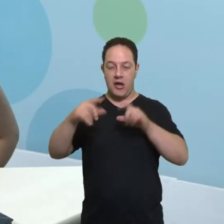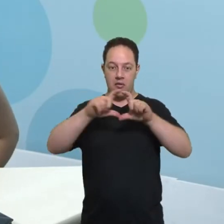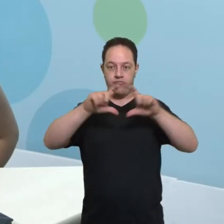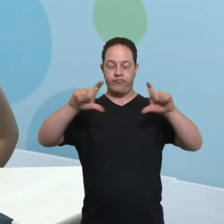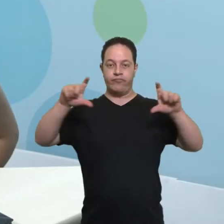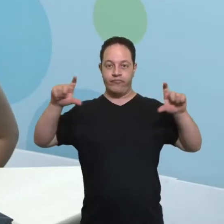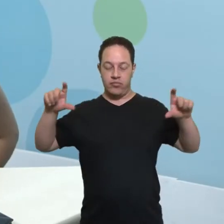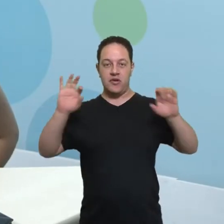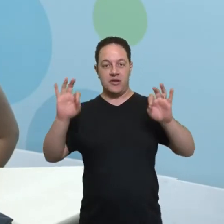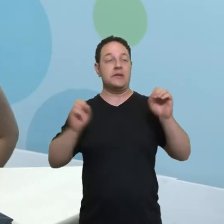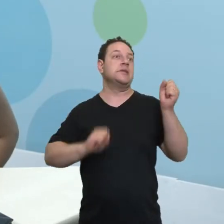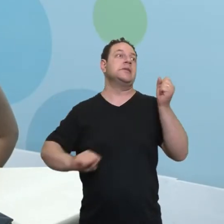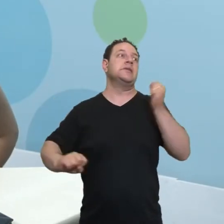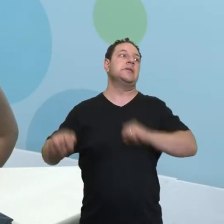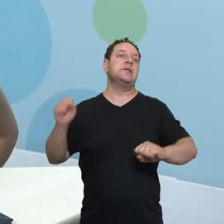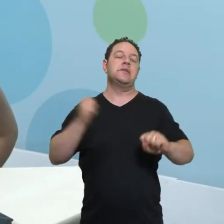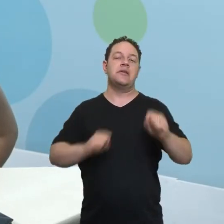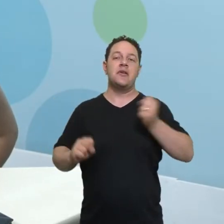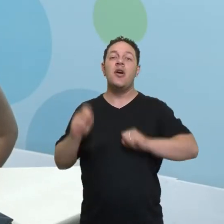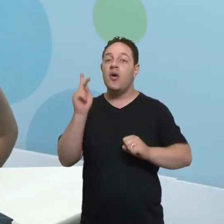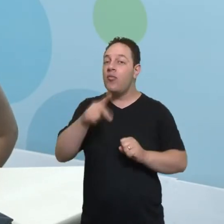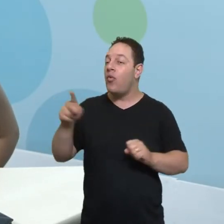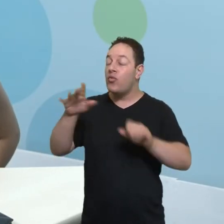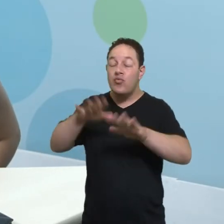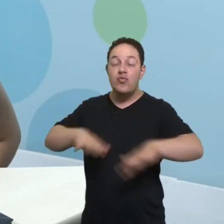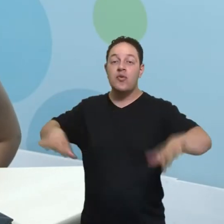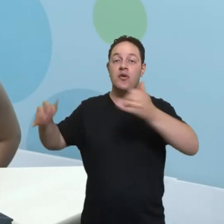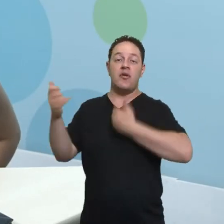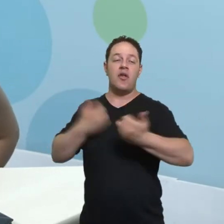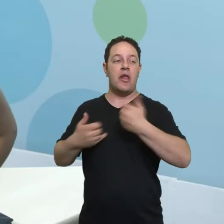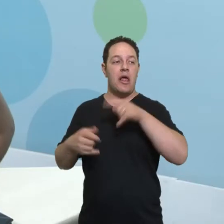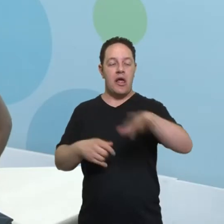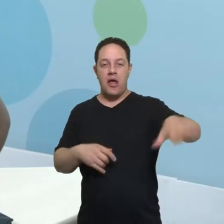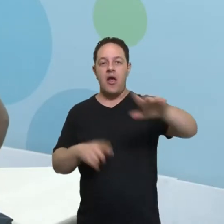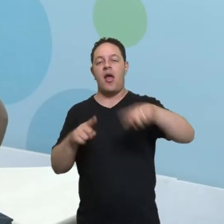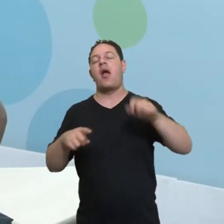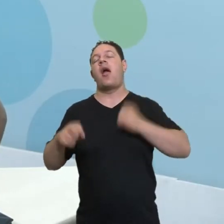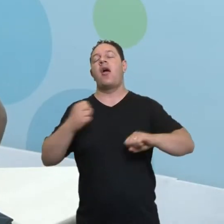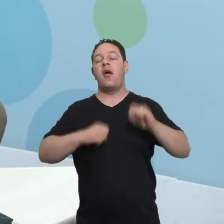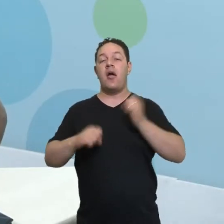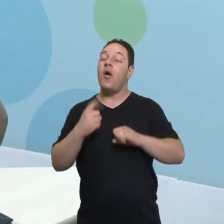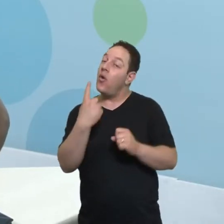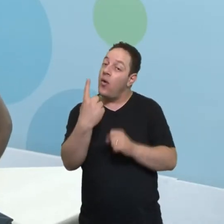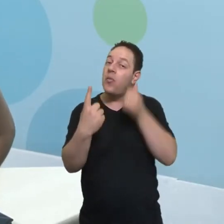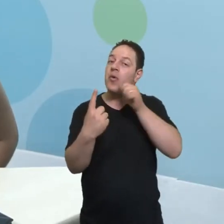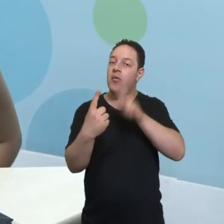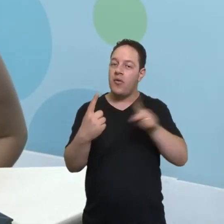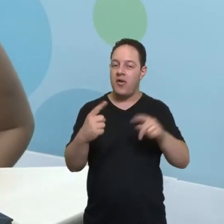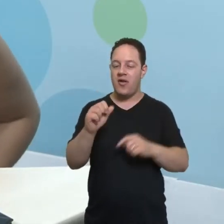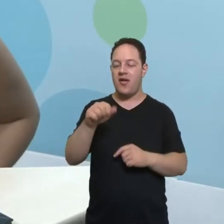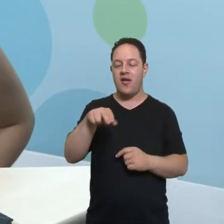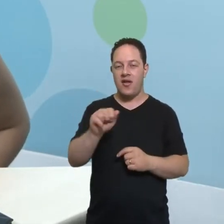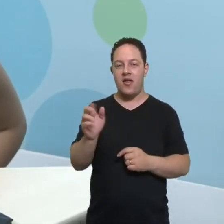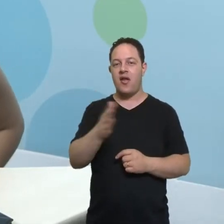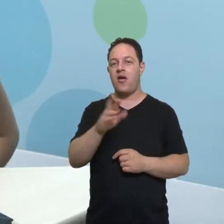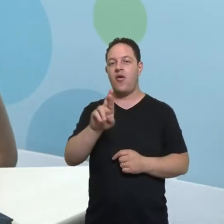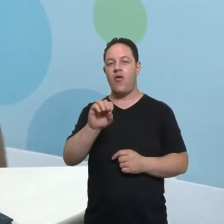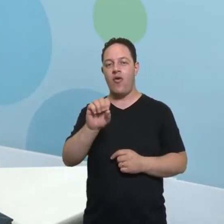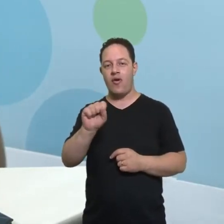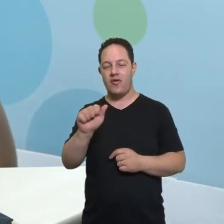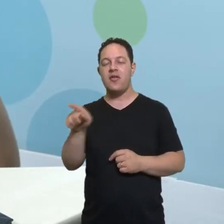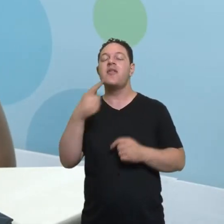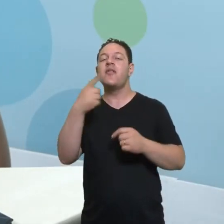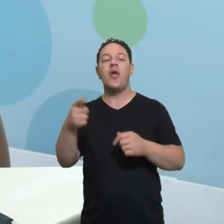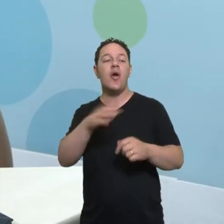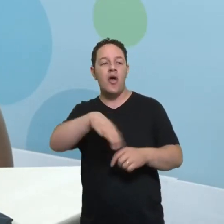enfim todos os professores aqui responder ansiedade a exceção aqui da professora Ana Rosa falou que os estudantes